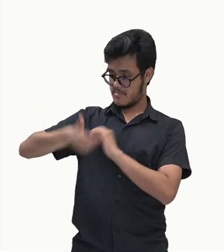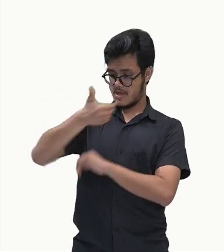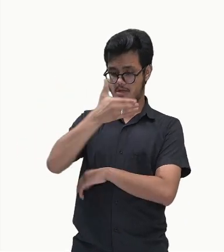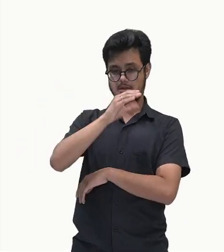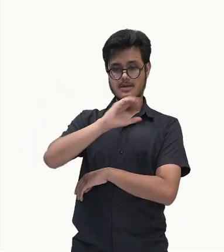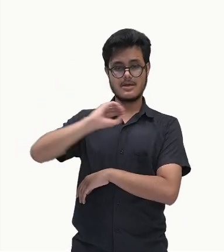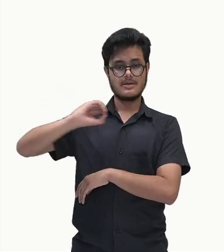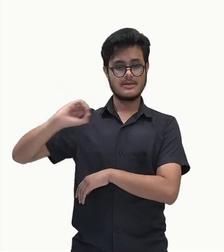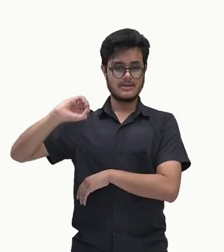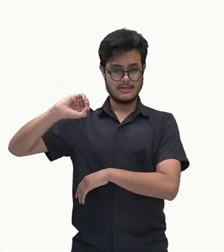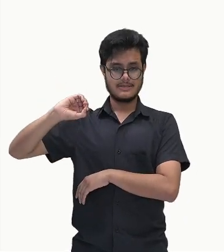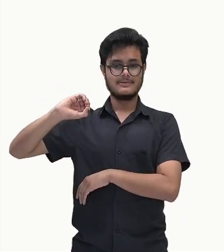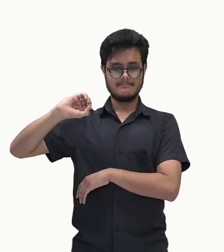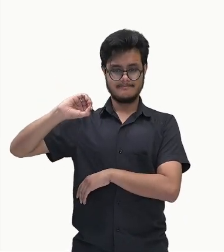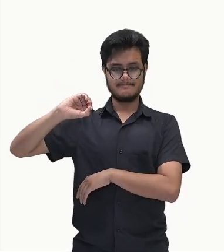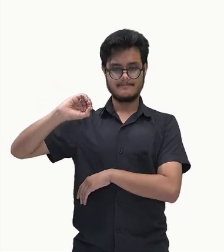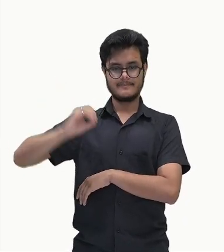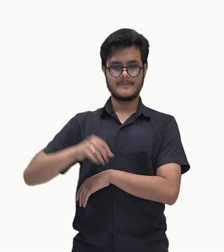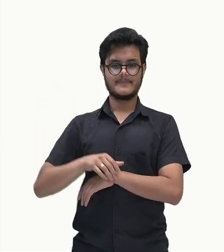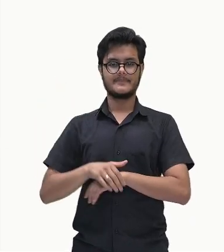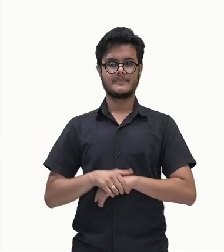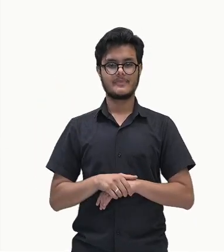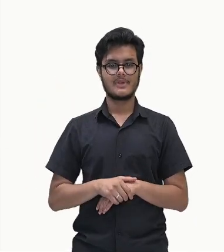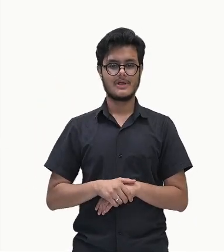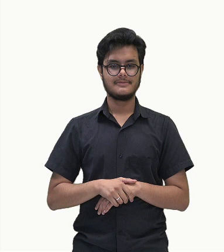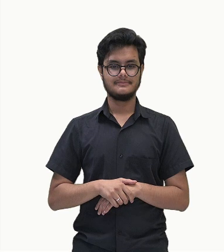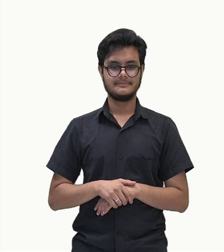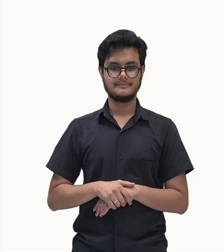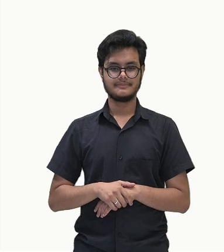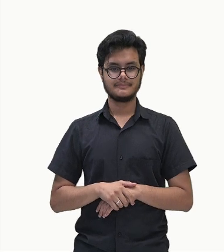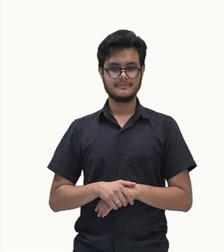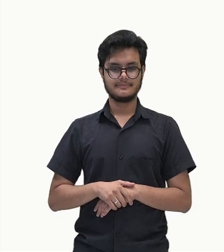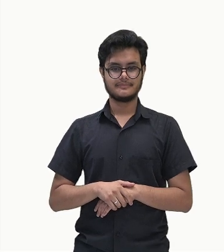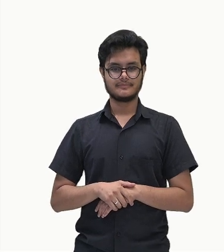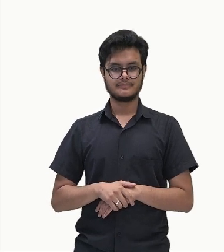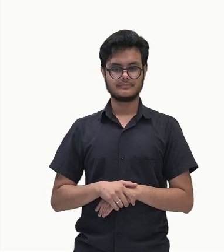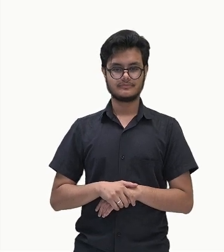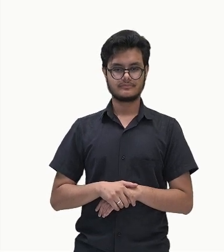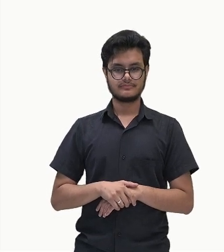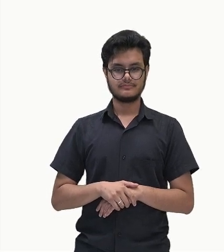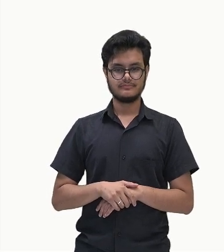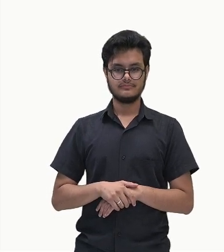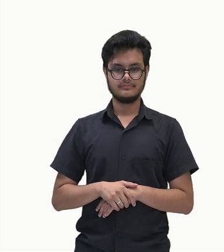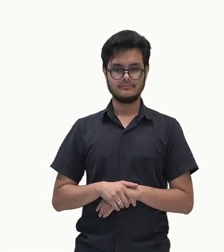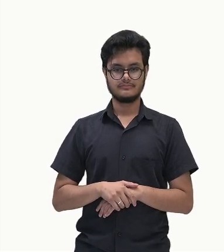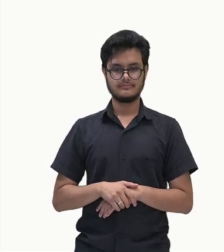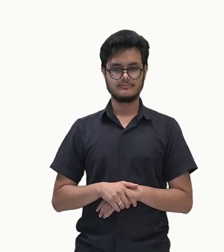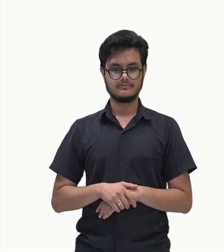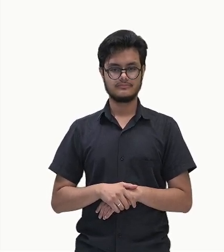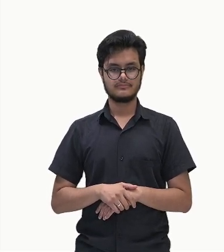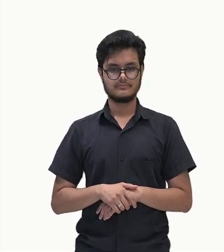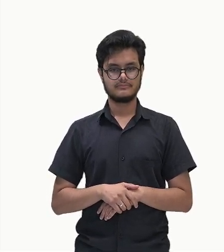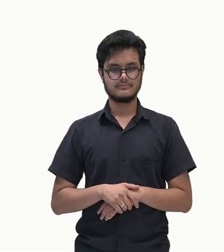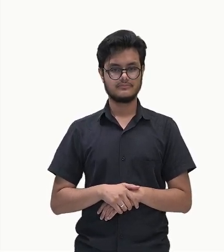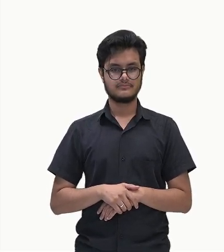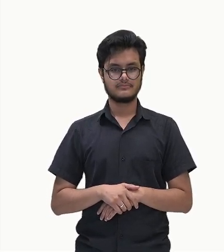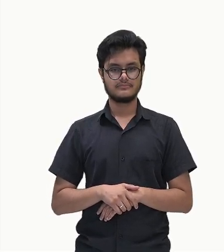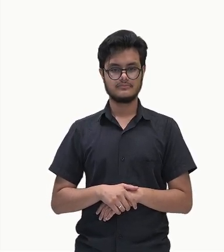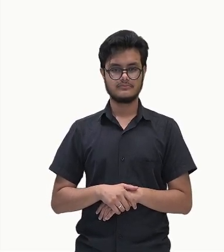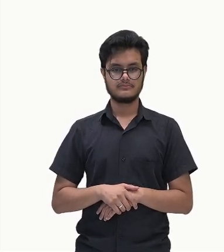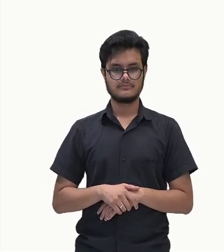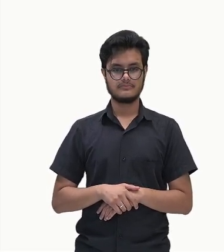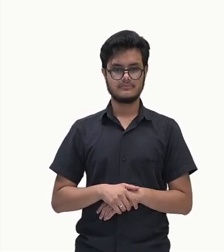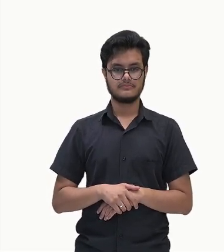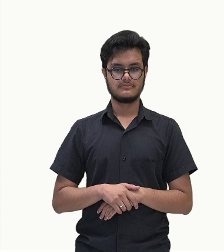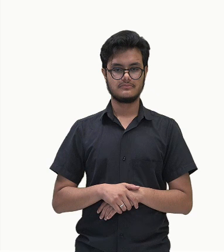perde 1000 perdão perde a segunda jogada né perde 1000 e ganha a terceira jogada ganha